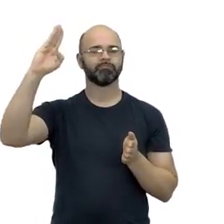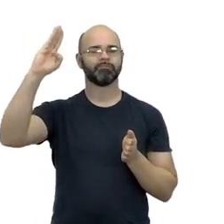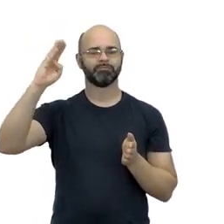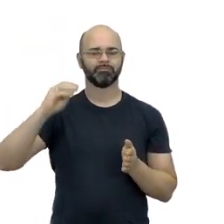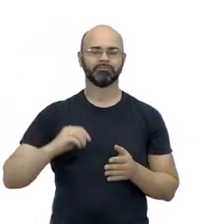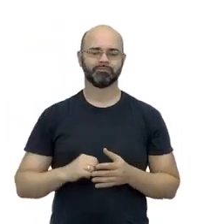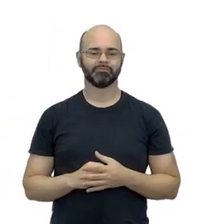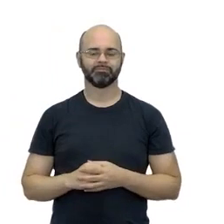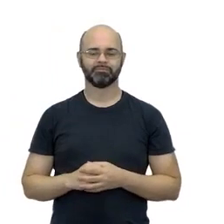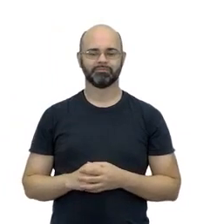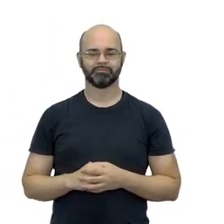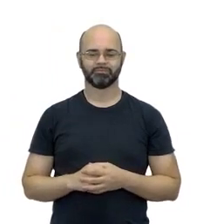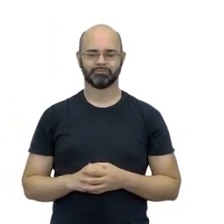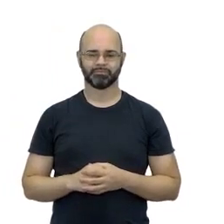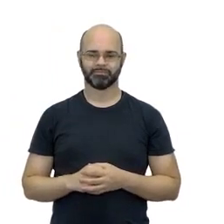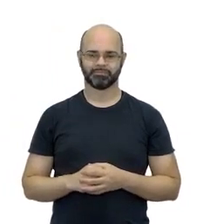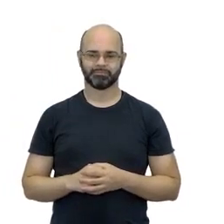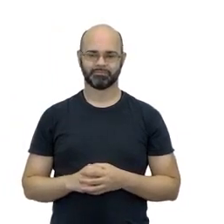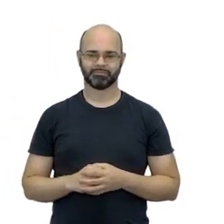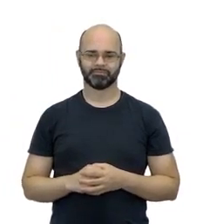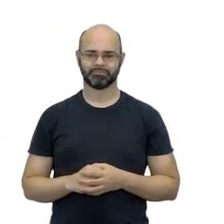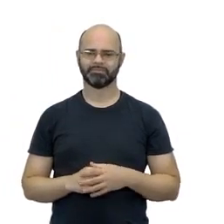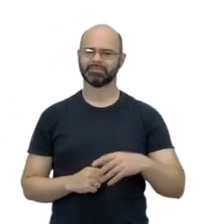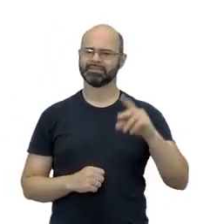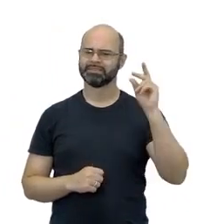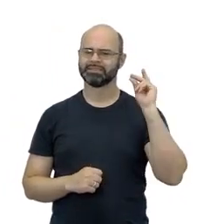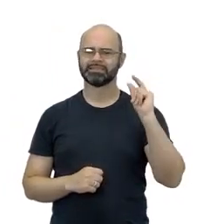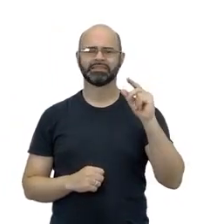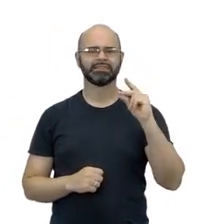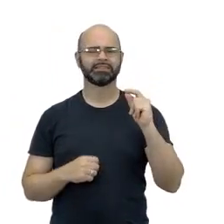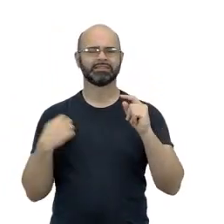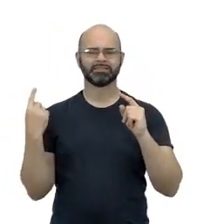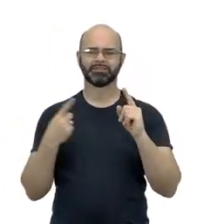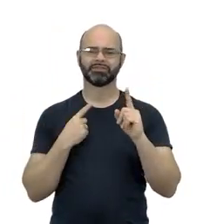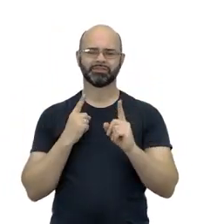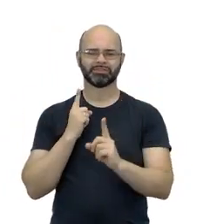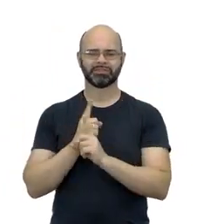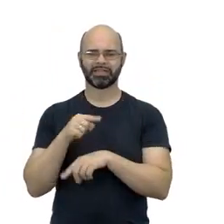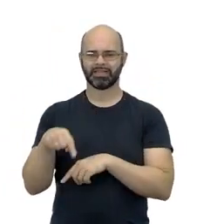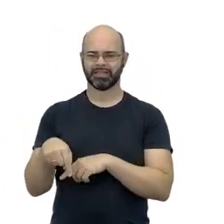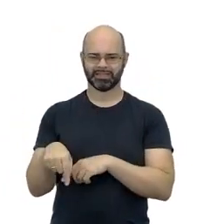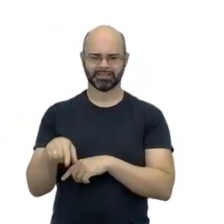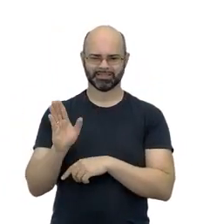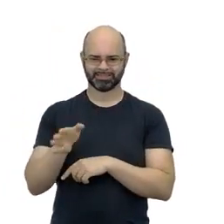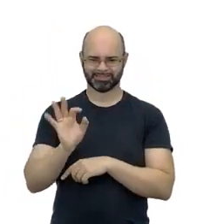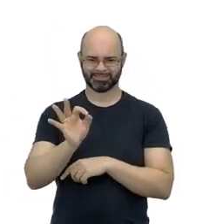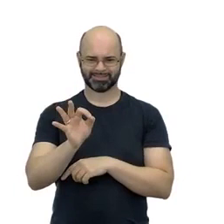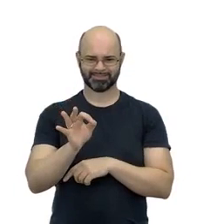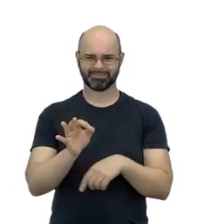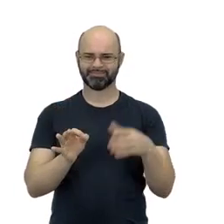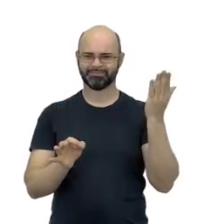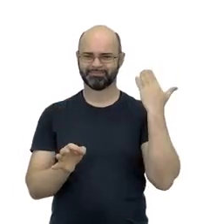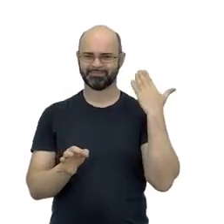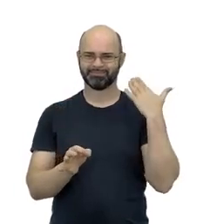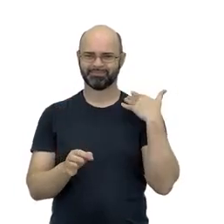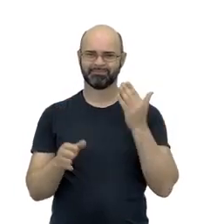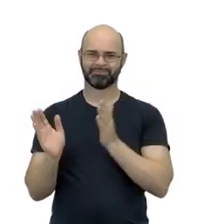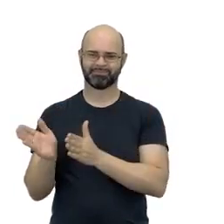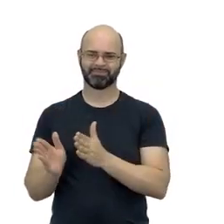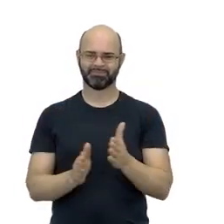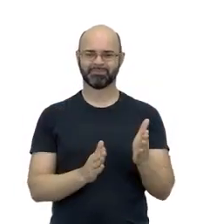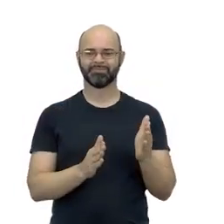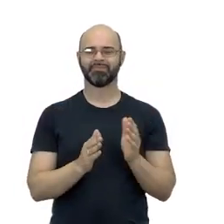né? Faz bastante tempo que nós nos encontramos aqui, né, para as transmissões de etapa